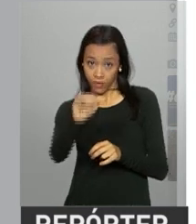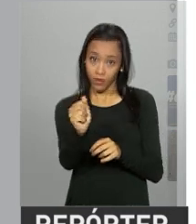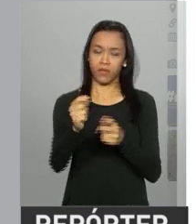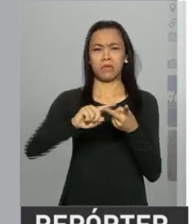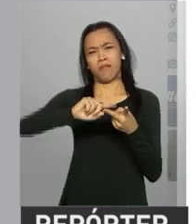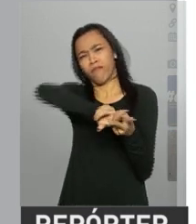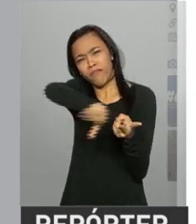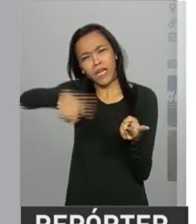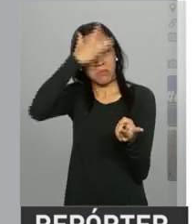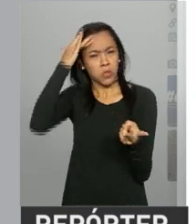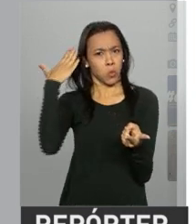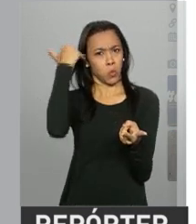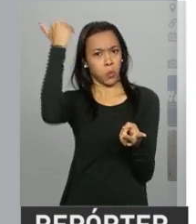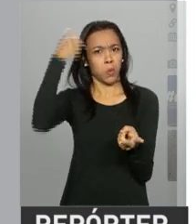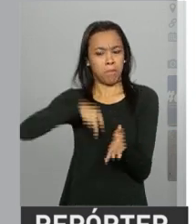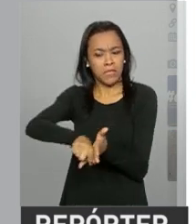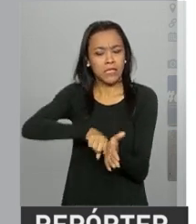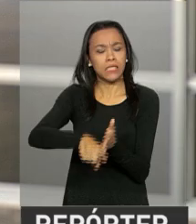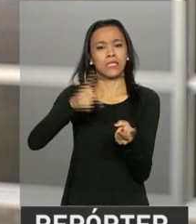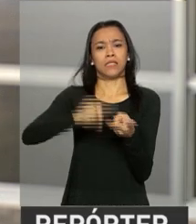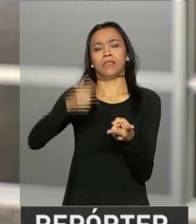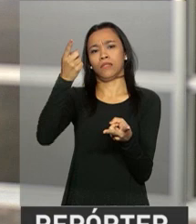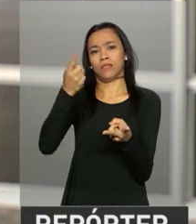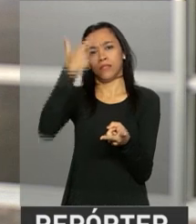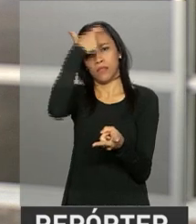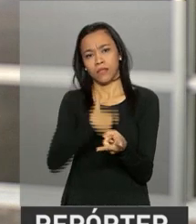cientistas, pesquisadores, formuladores de políticas públicas,